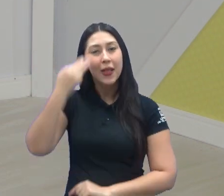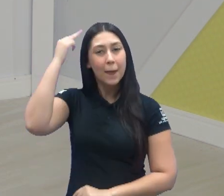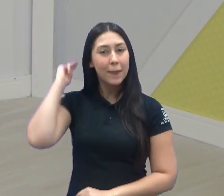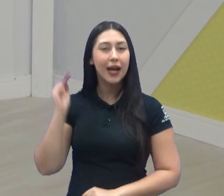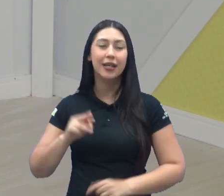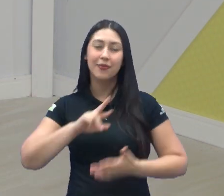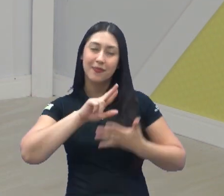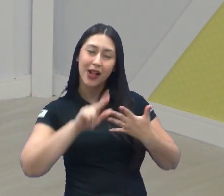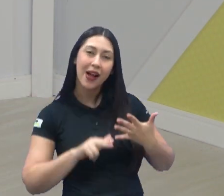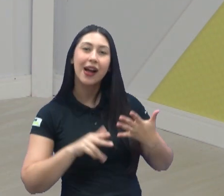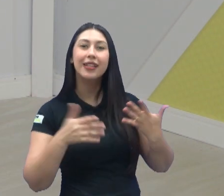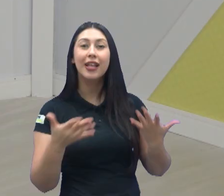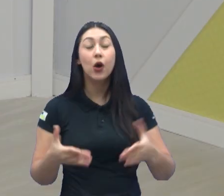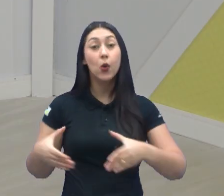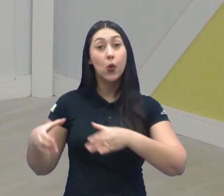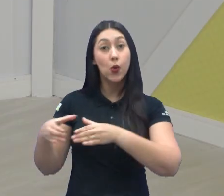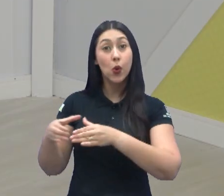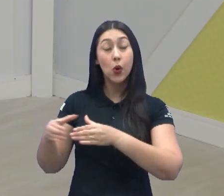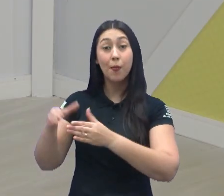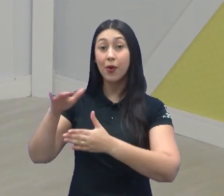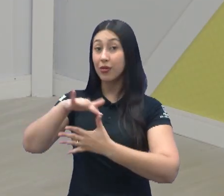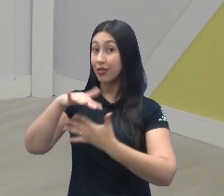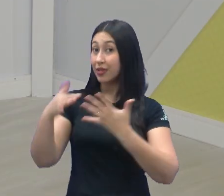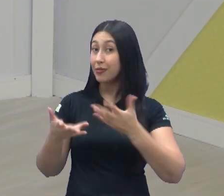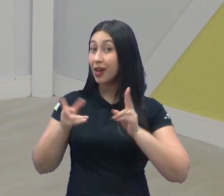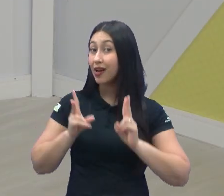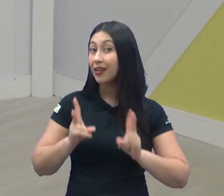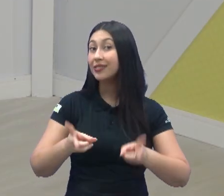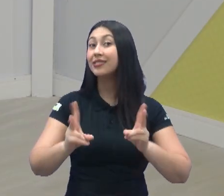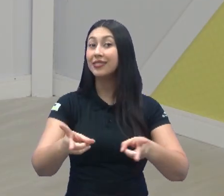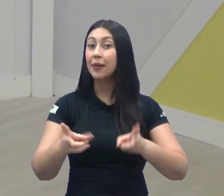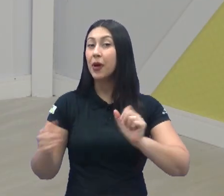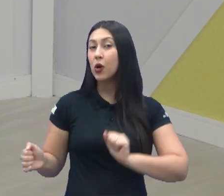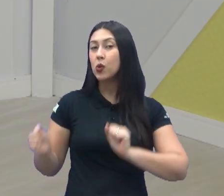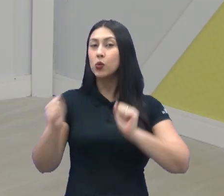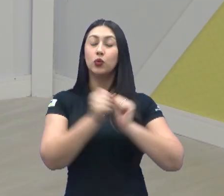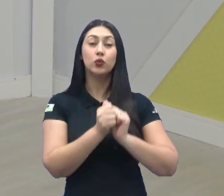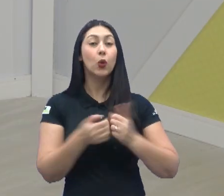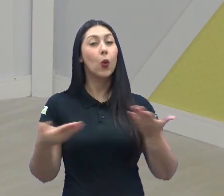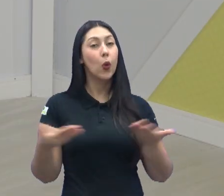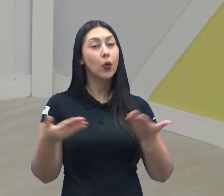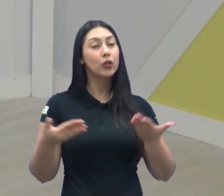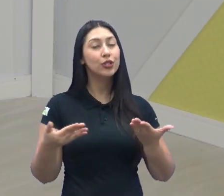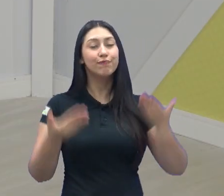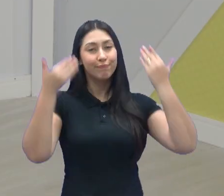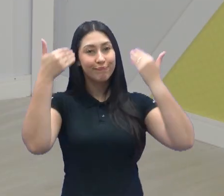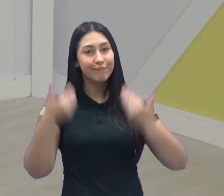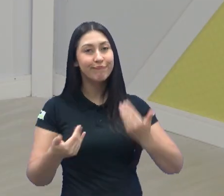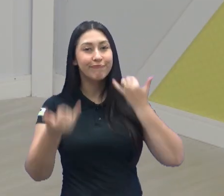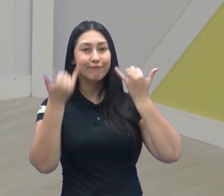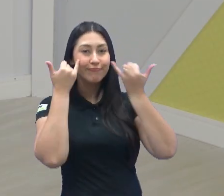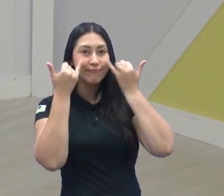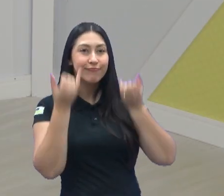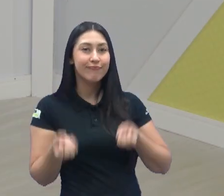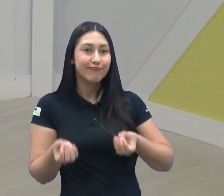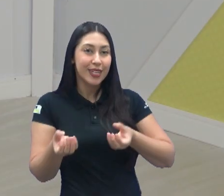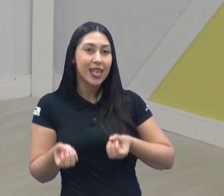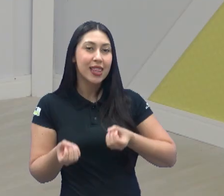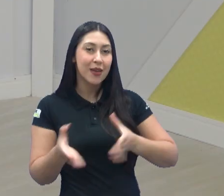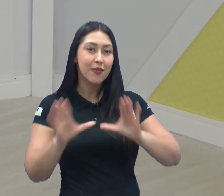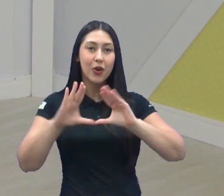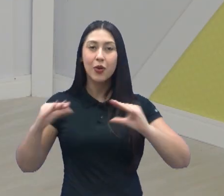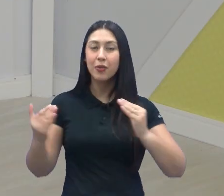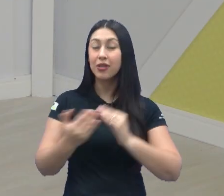enfim, galera de Libras sempre prestigiando o nosso Hora do Esporte. E hoje a Tamires é que vai levar a informação para a comunidade surda